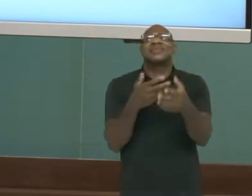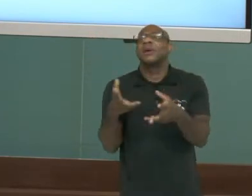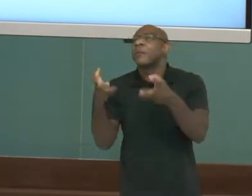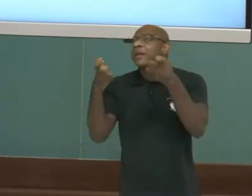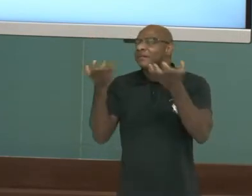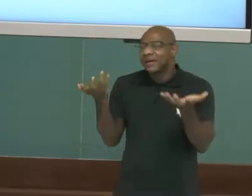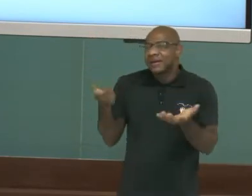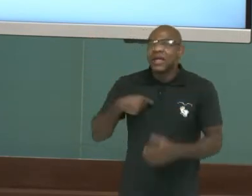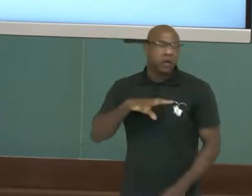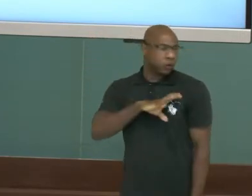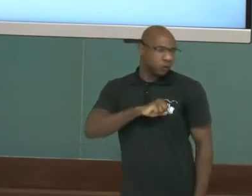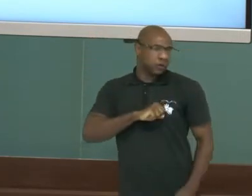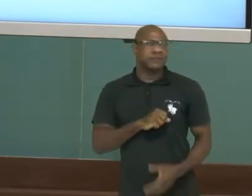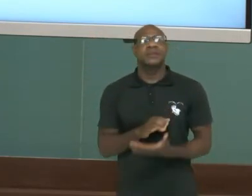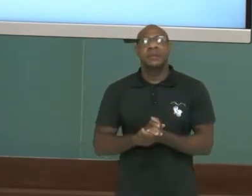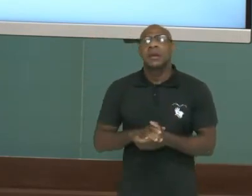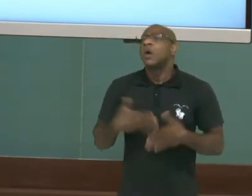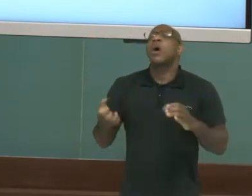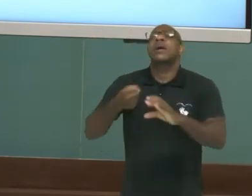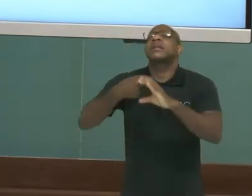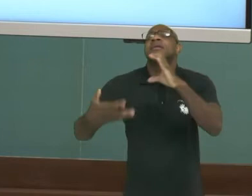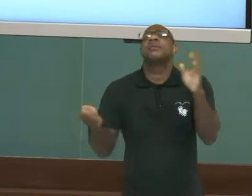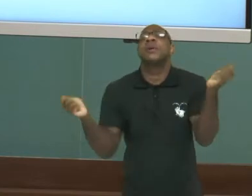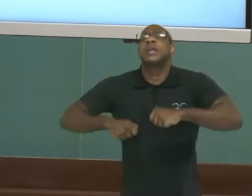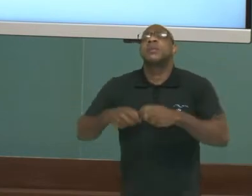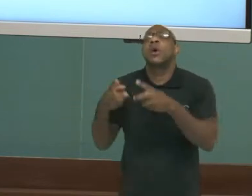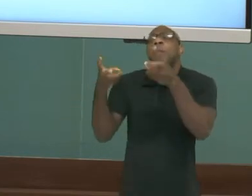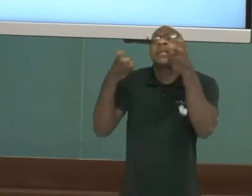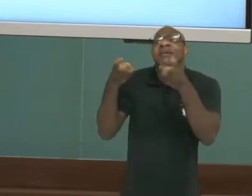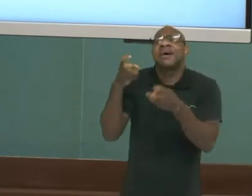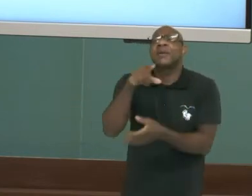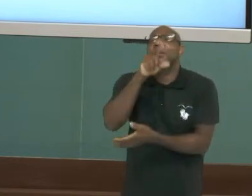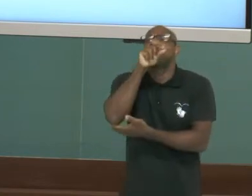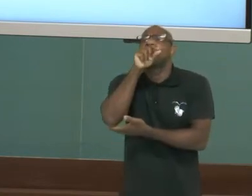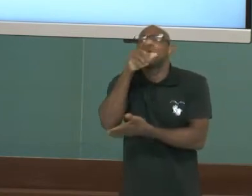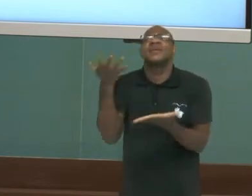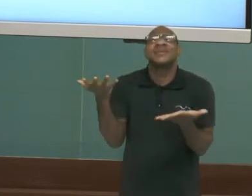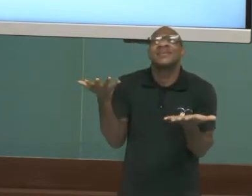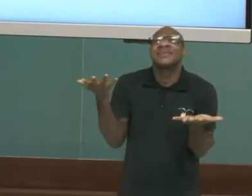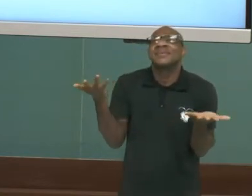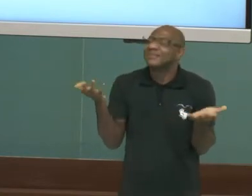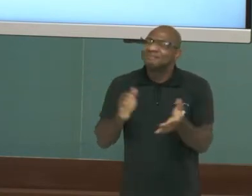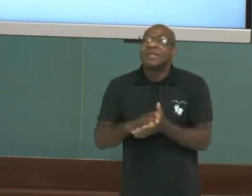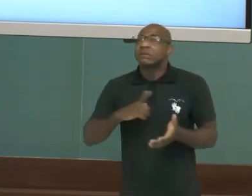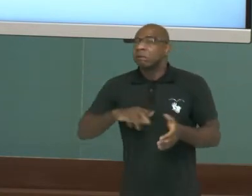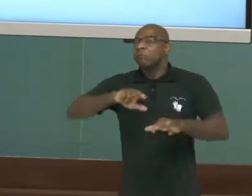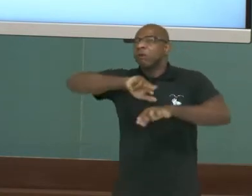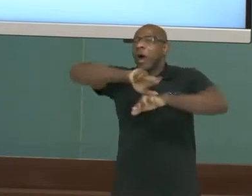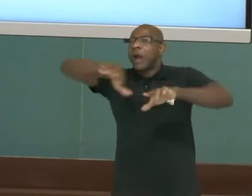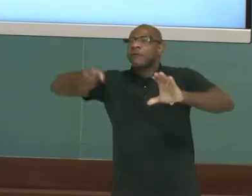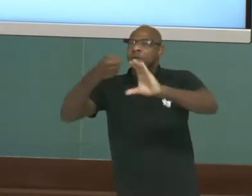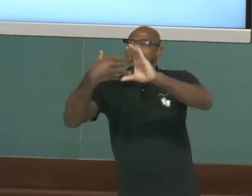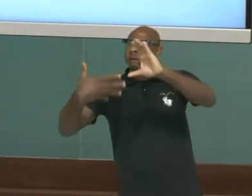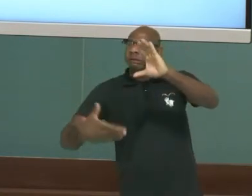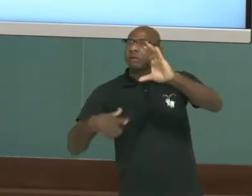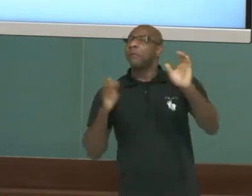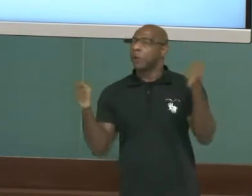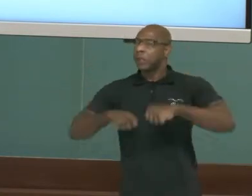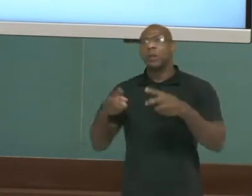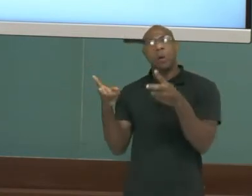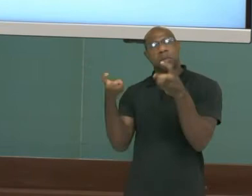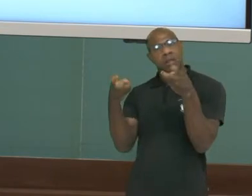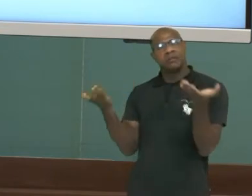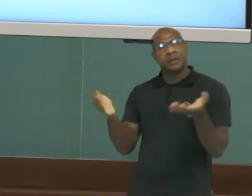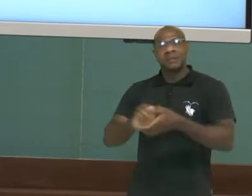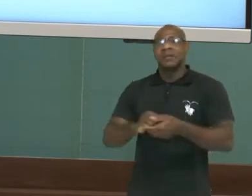quais características que nós podemos observar nesses animais fantásticos? São várias características que nós podemos observar, né?